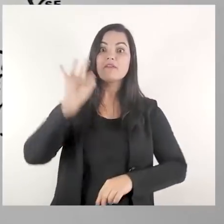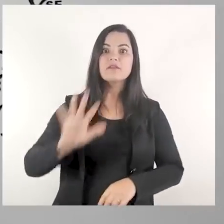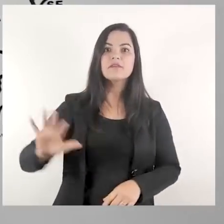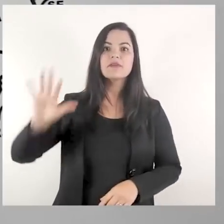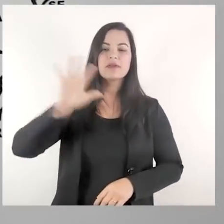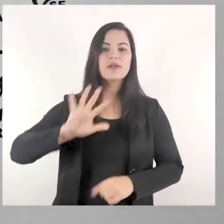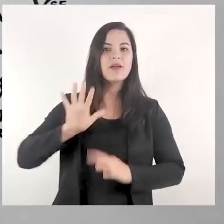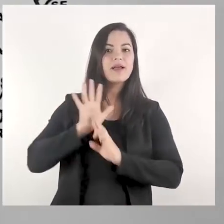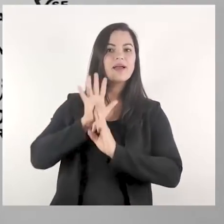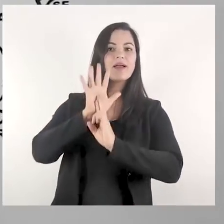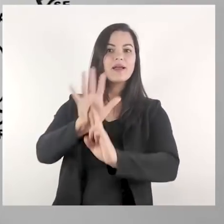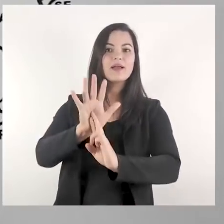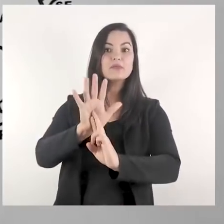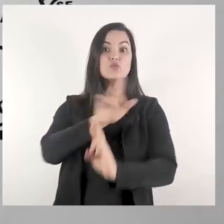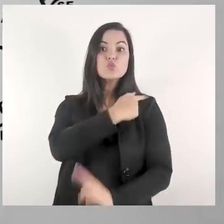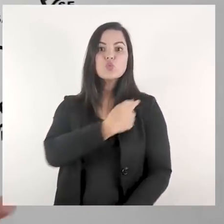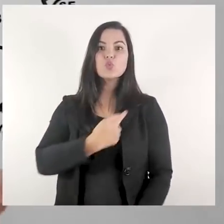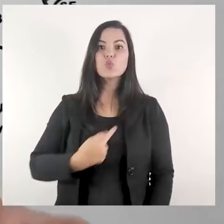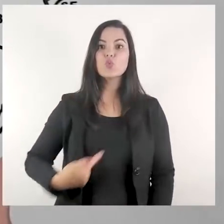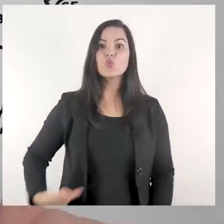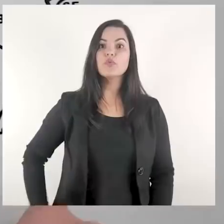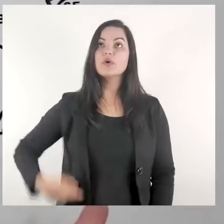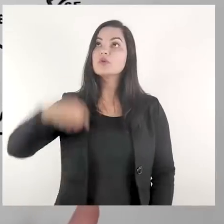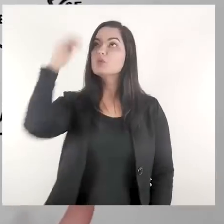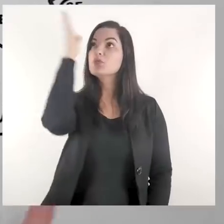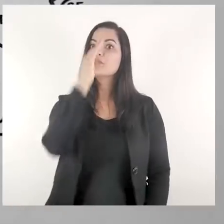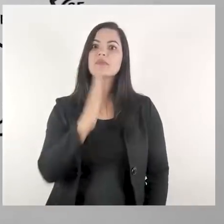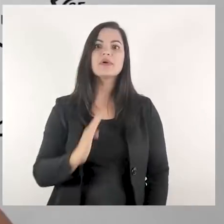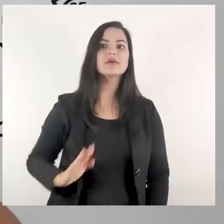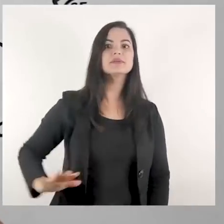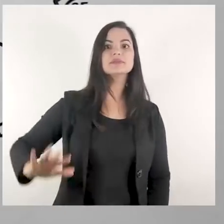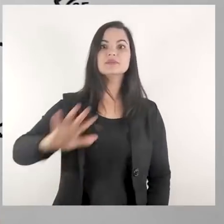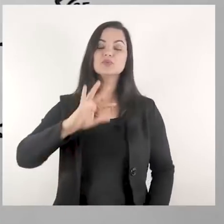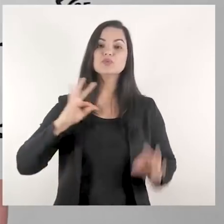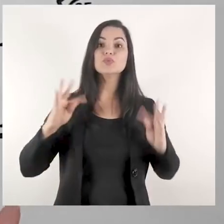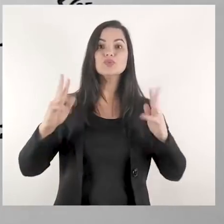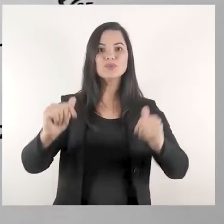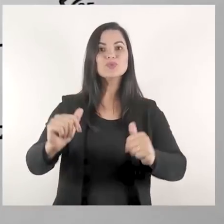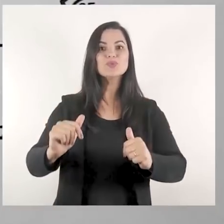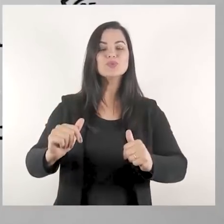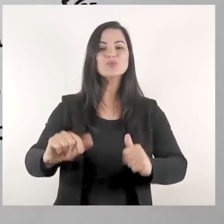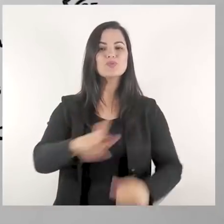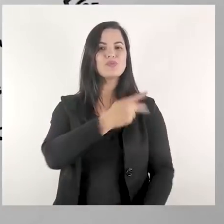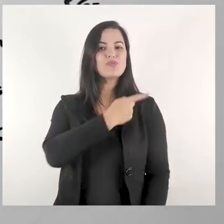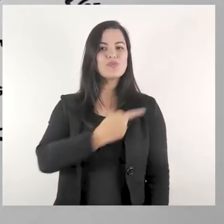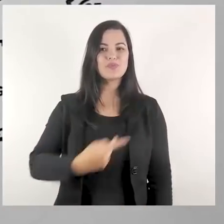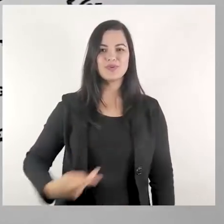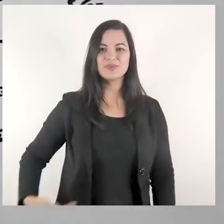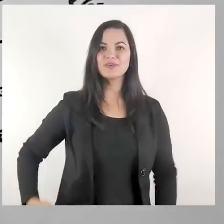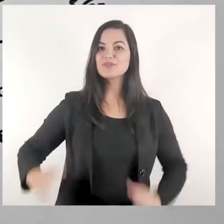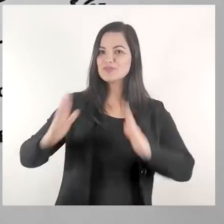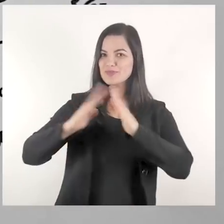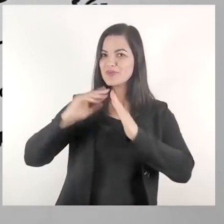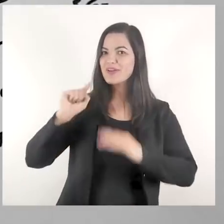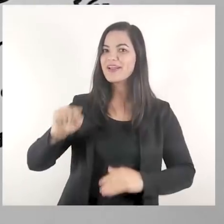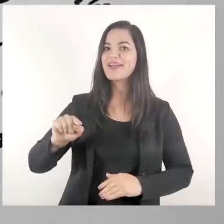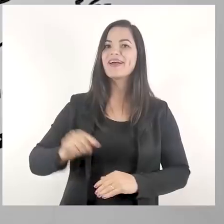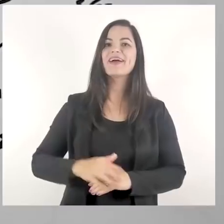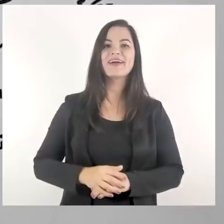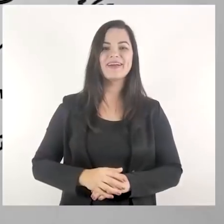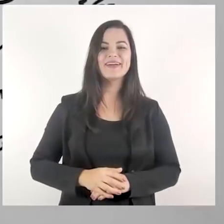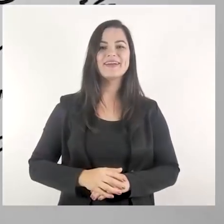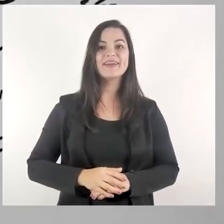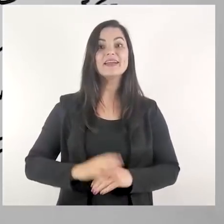a representação do governo do Brasil. É onde nós temos o presidente da República e todos os